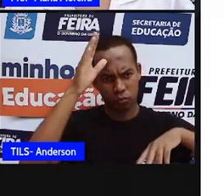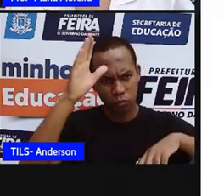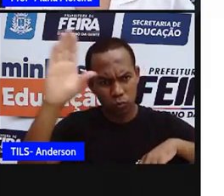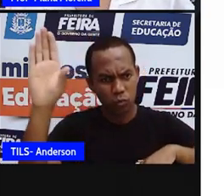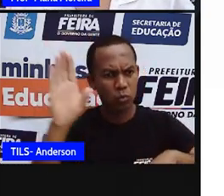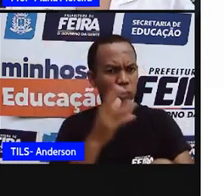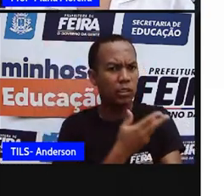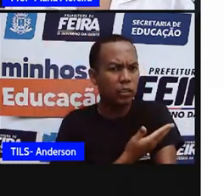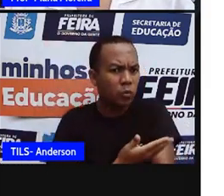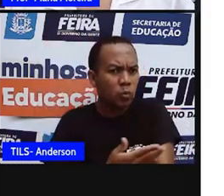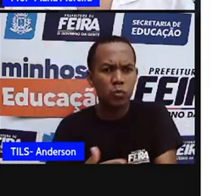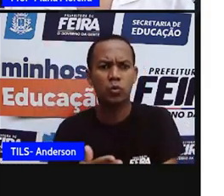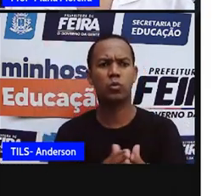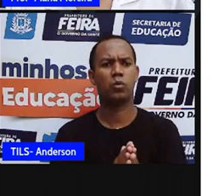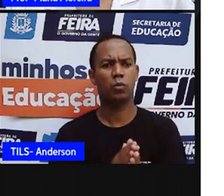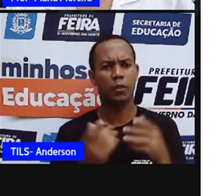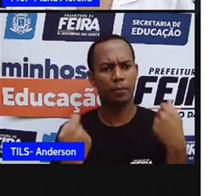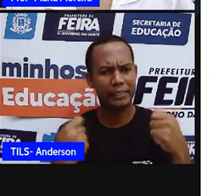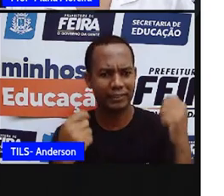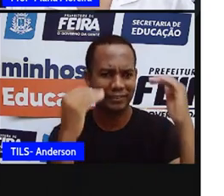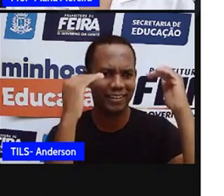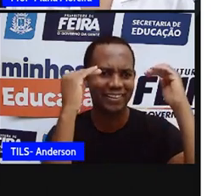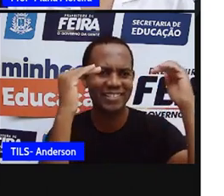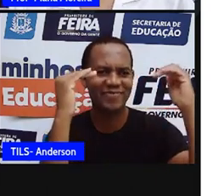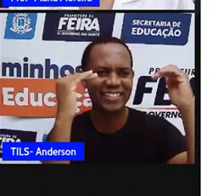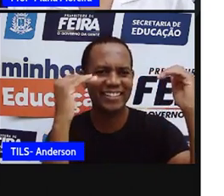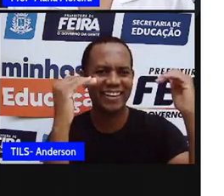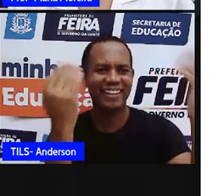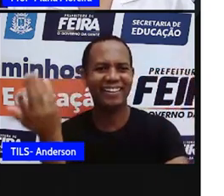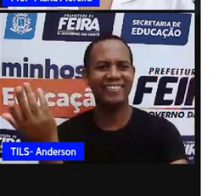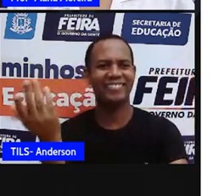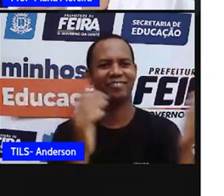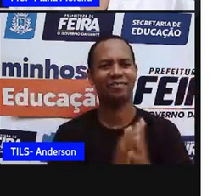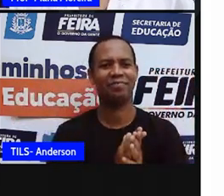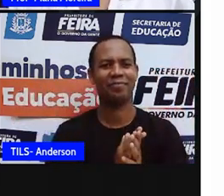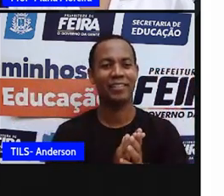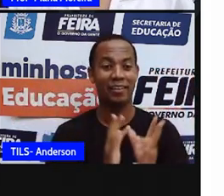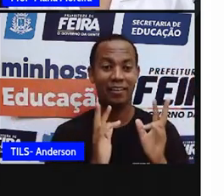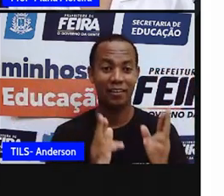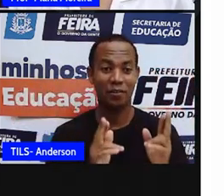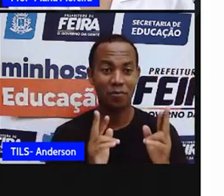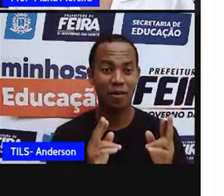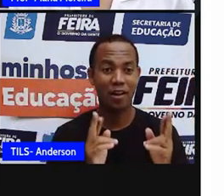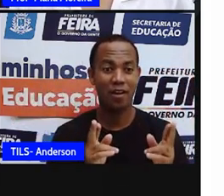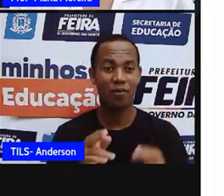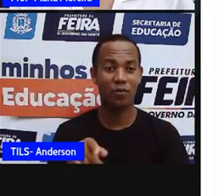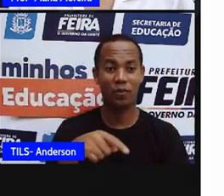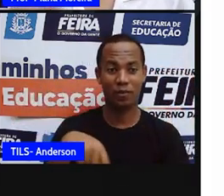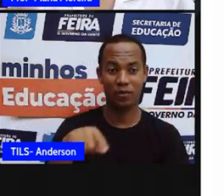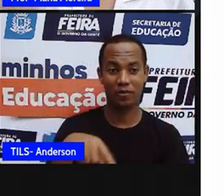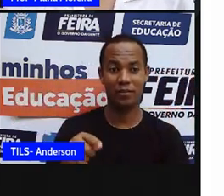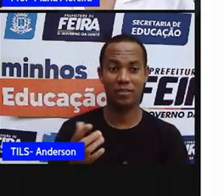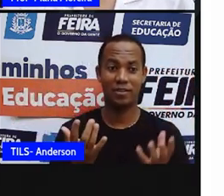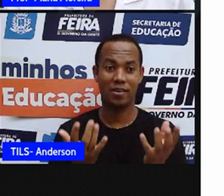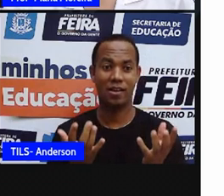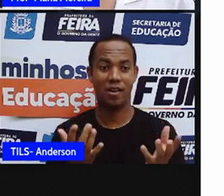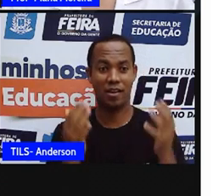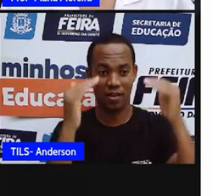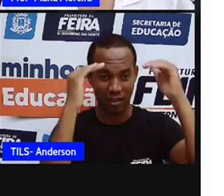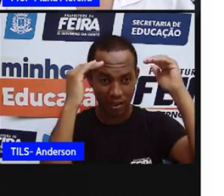pessoas diferentes e que merecem, né, respeito. E da mesma forma que a gente quer ser respeitado, a gente precisa